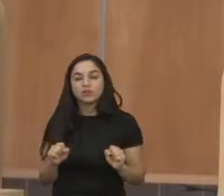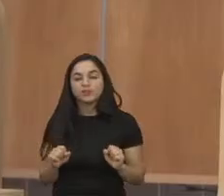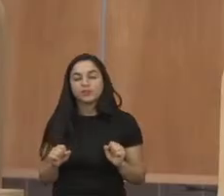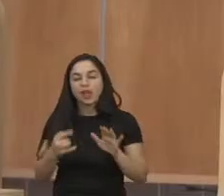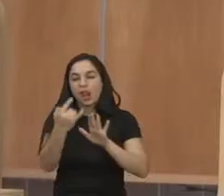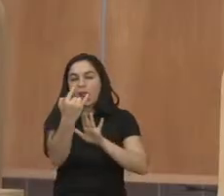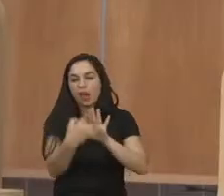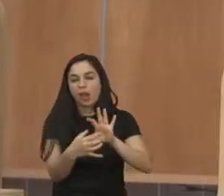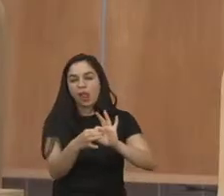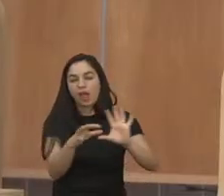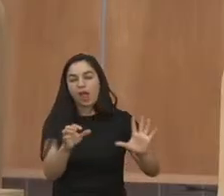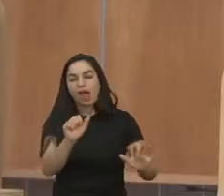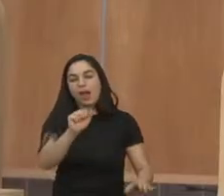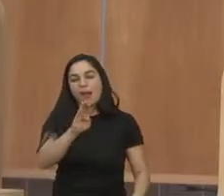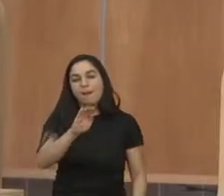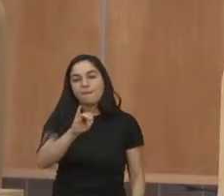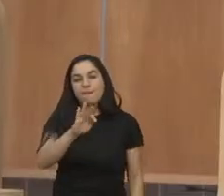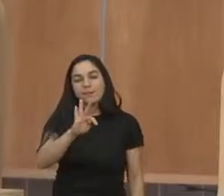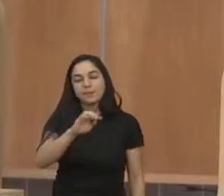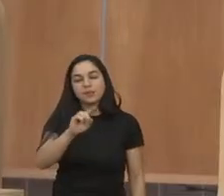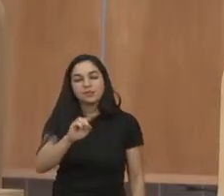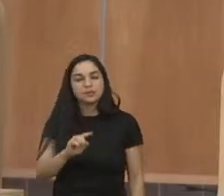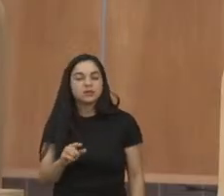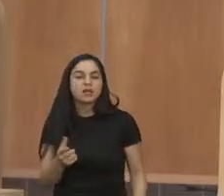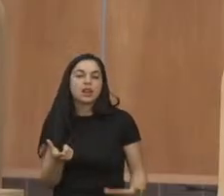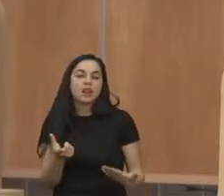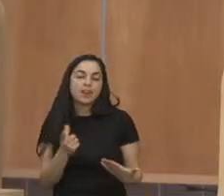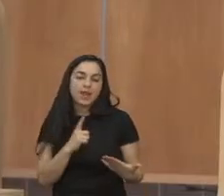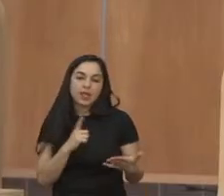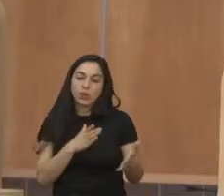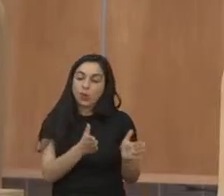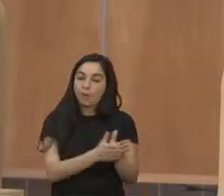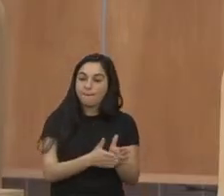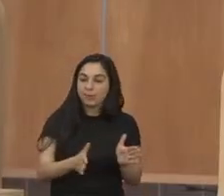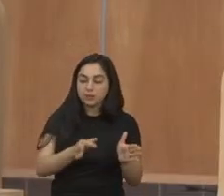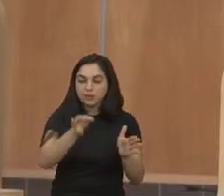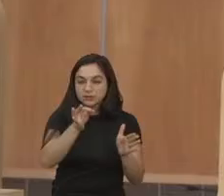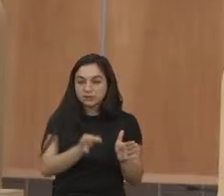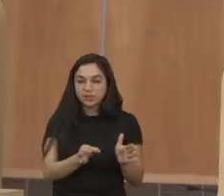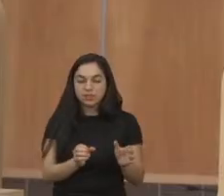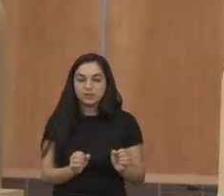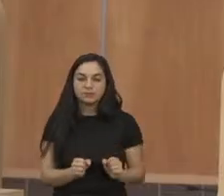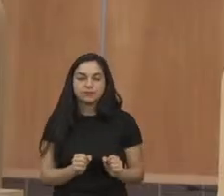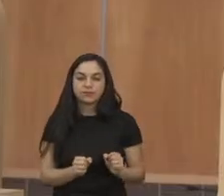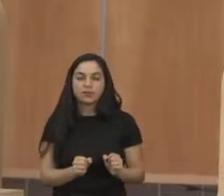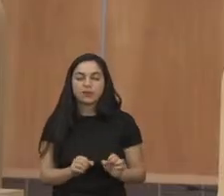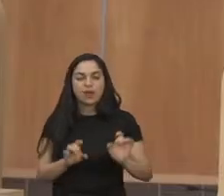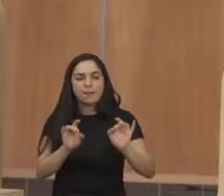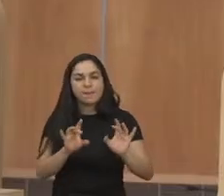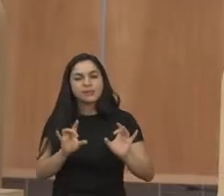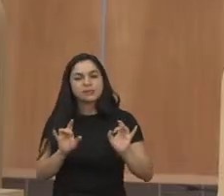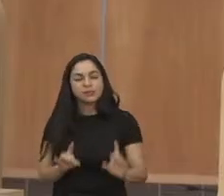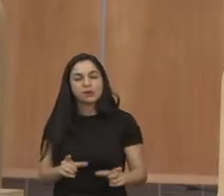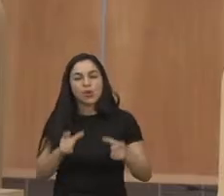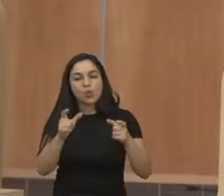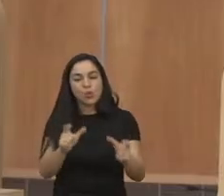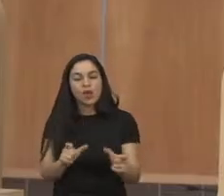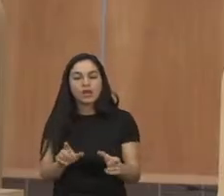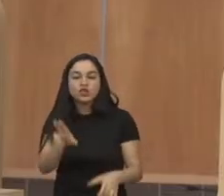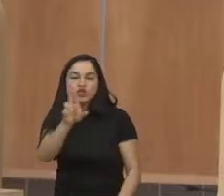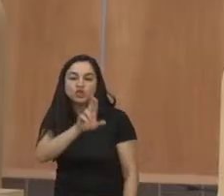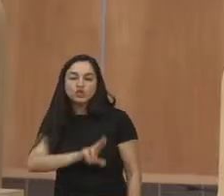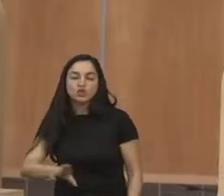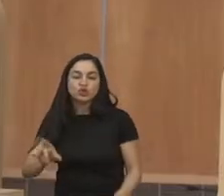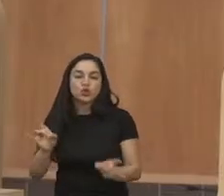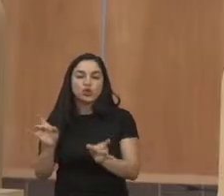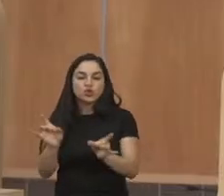habite-se com condicionantes e prazo determinado, especialmente para edificações de uso comercial,